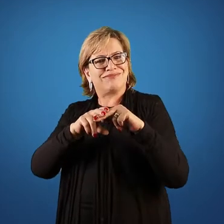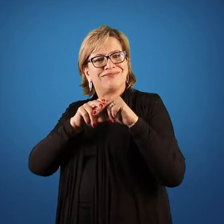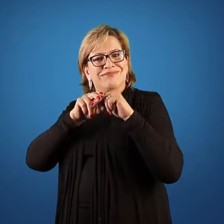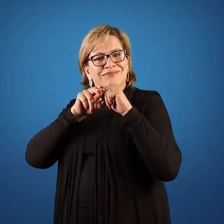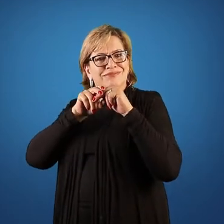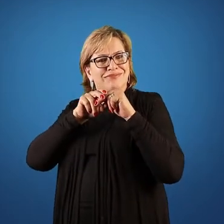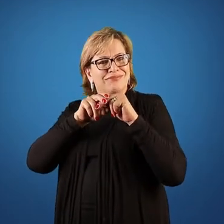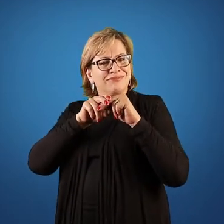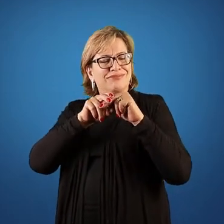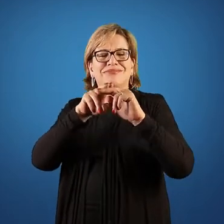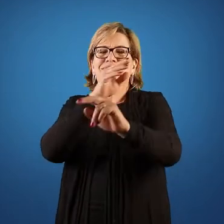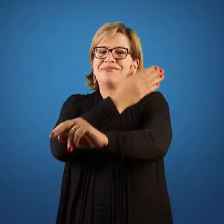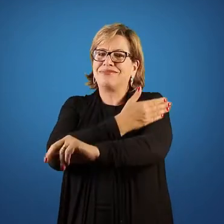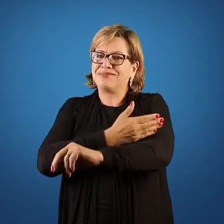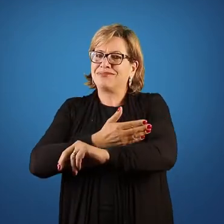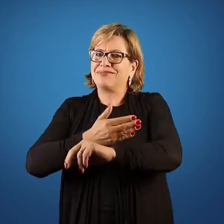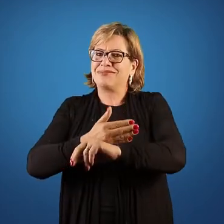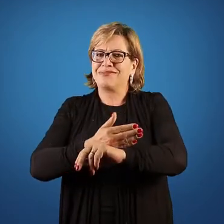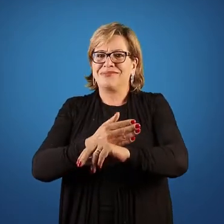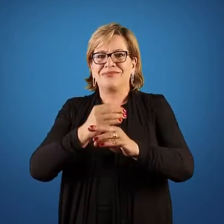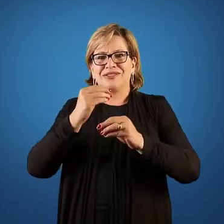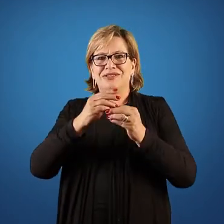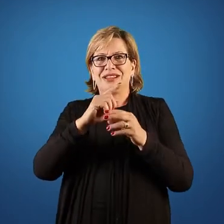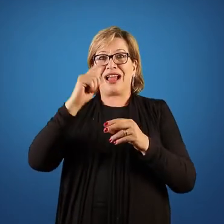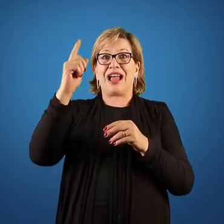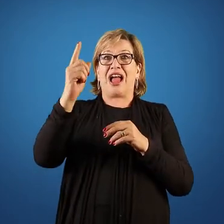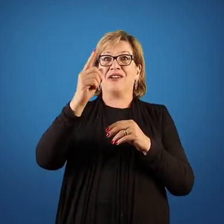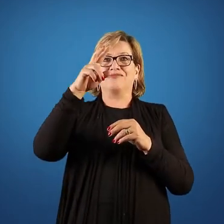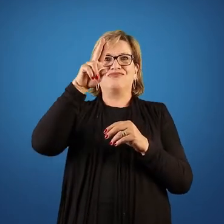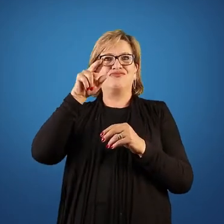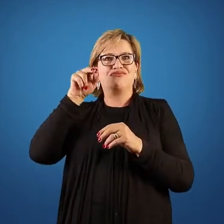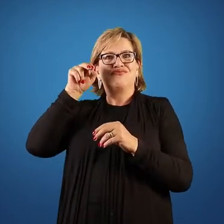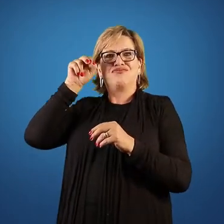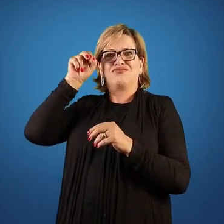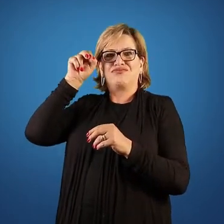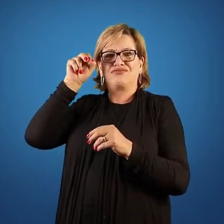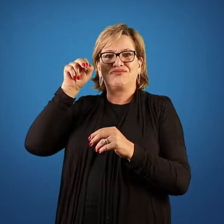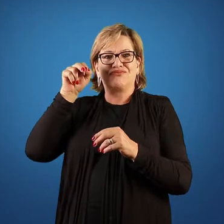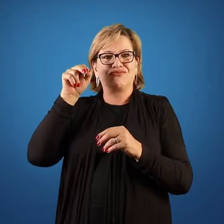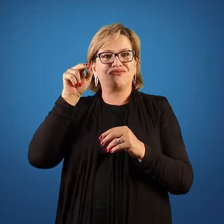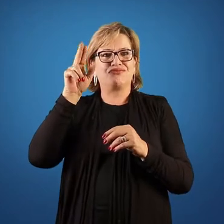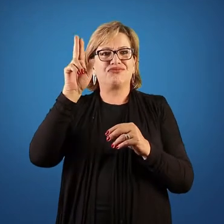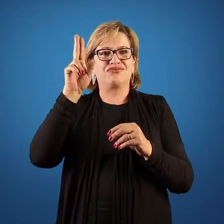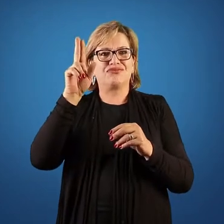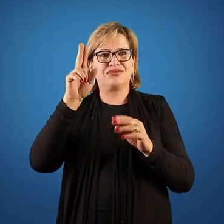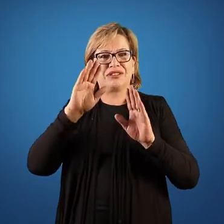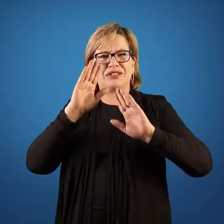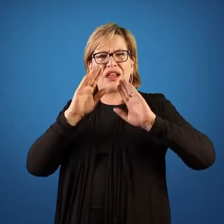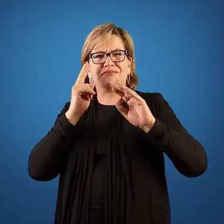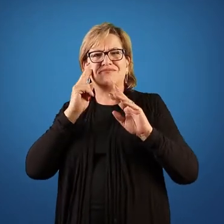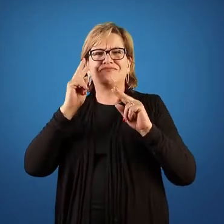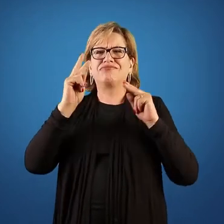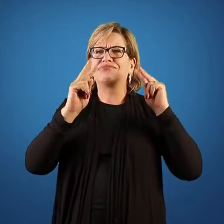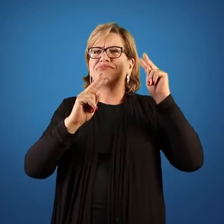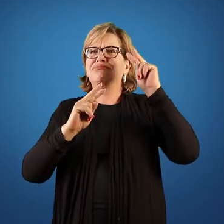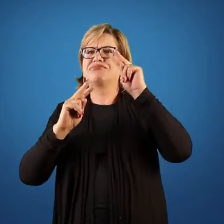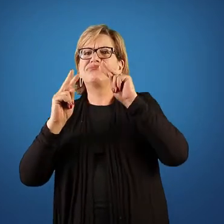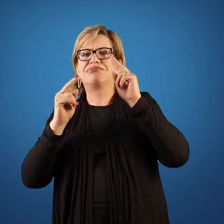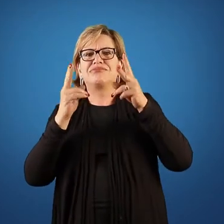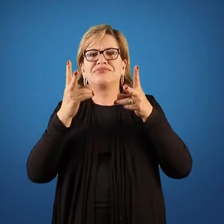que ele se acostume com a altura, né, para que ele se acostume em mudar as suas referências